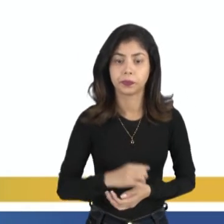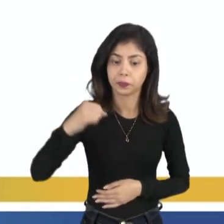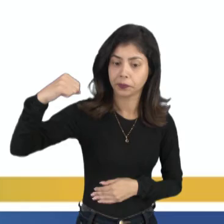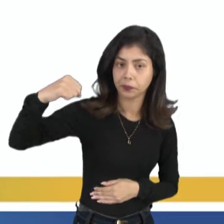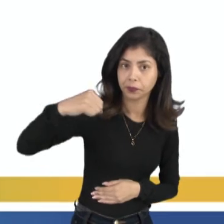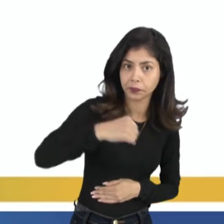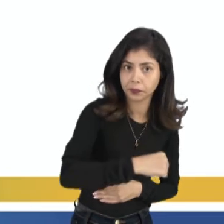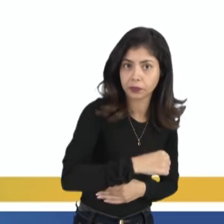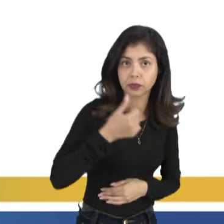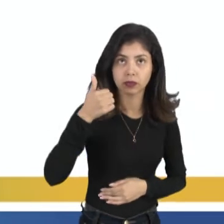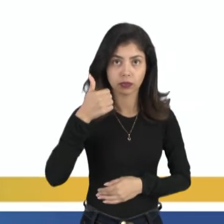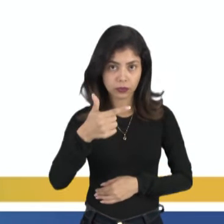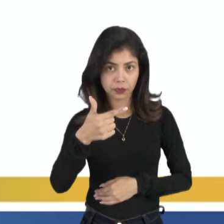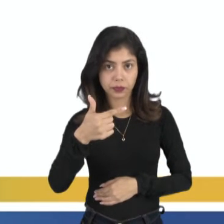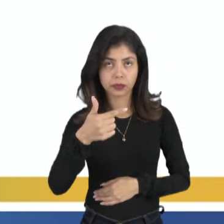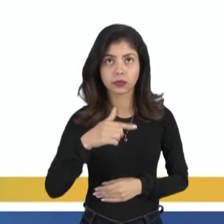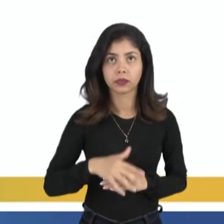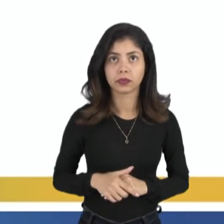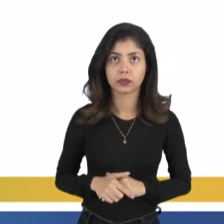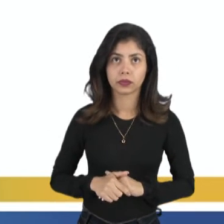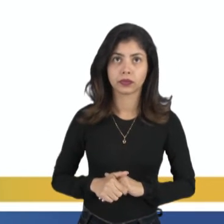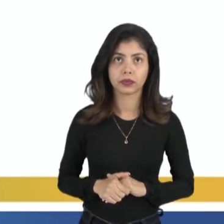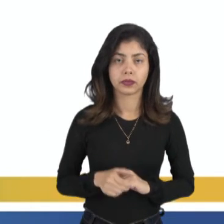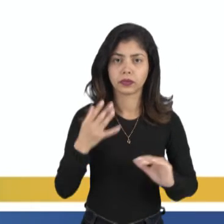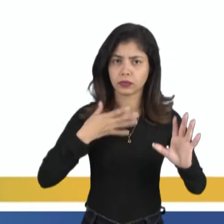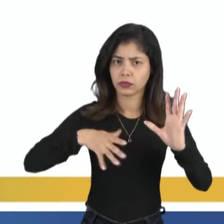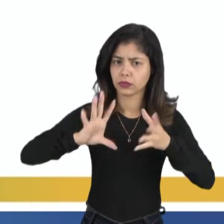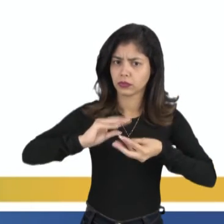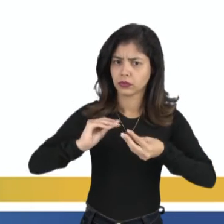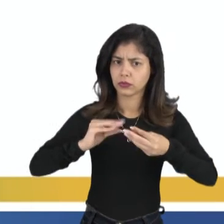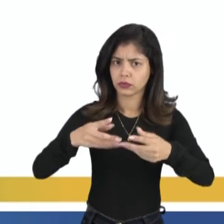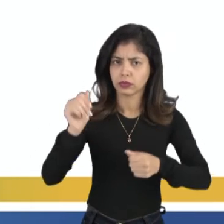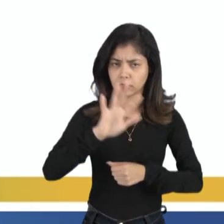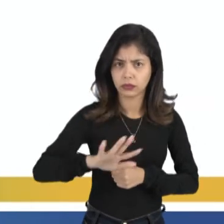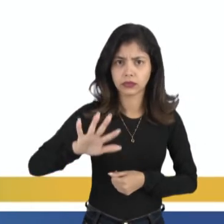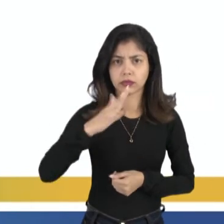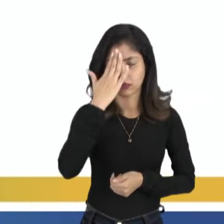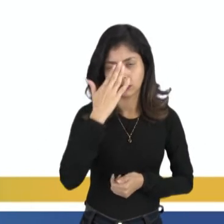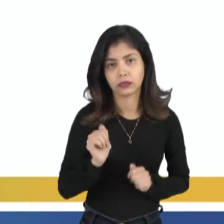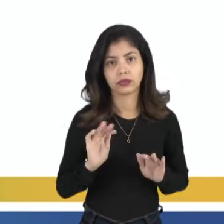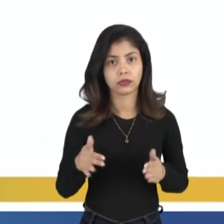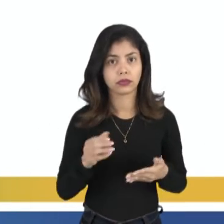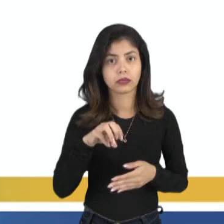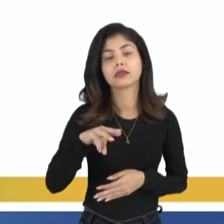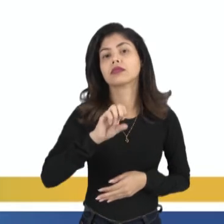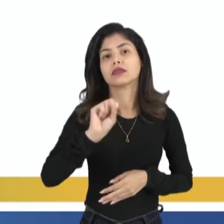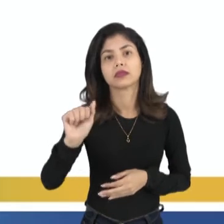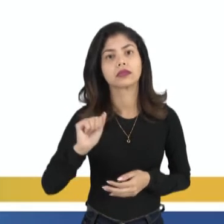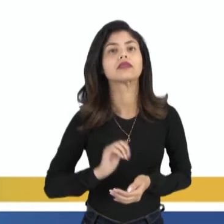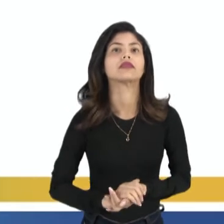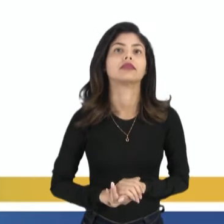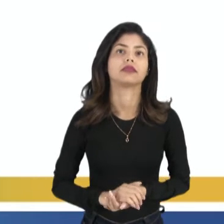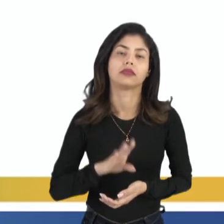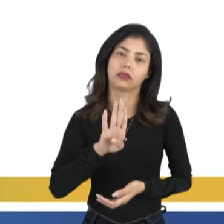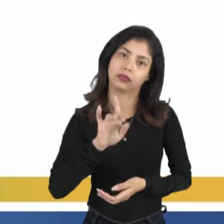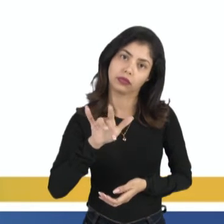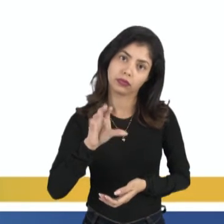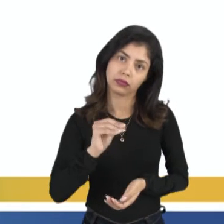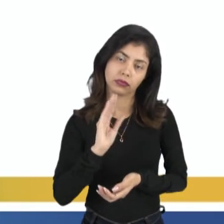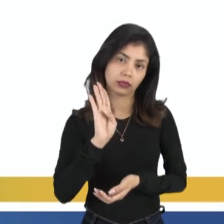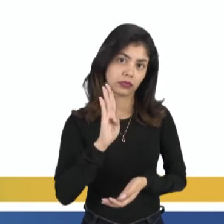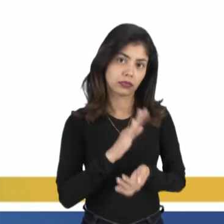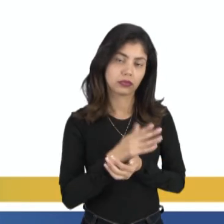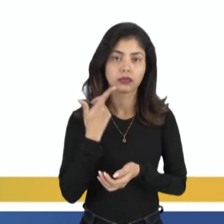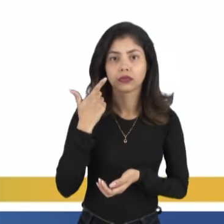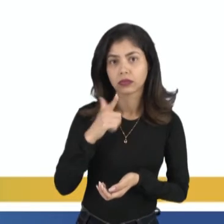deve descer, que é 2. Então, resumidamente é isso. A questão quer saber qual é a massa do bloco B para que o bloco A consiga